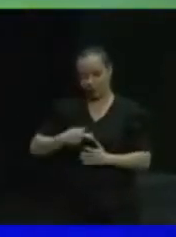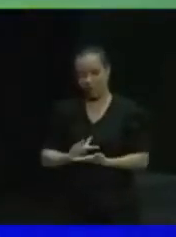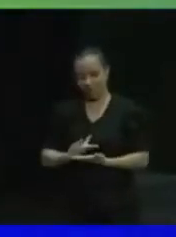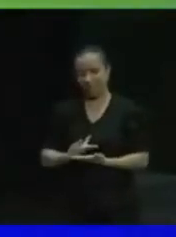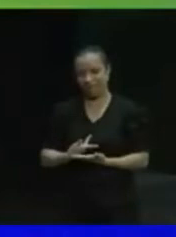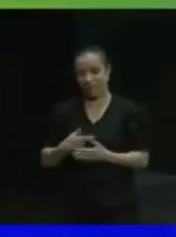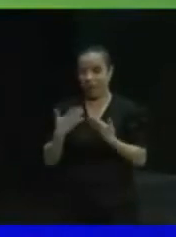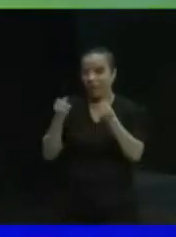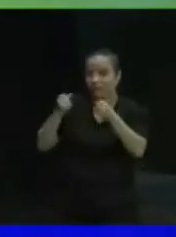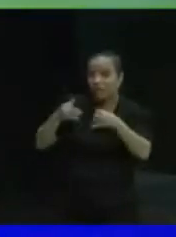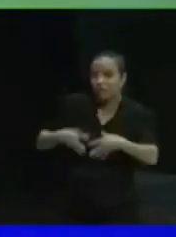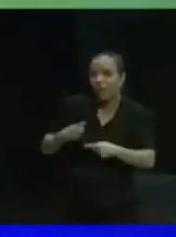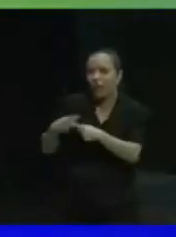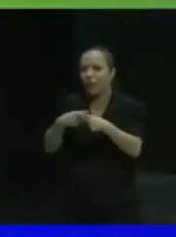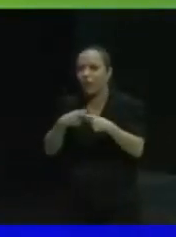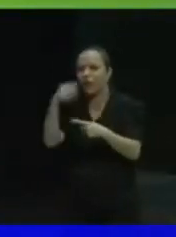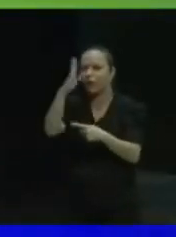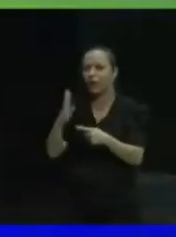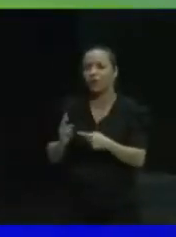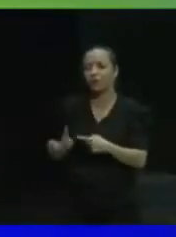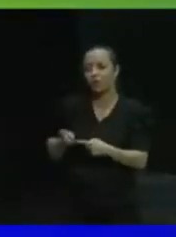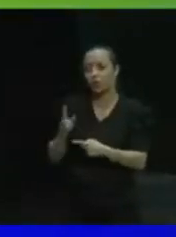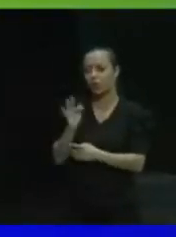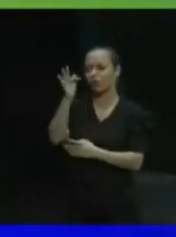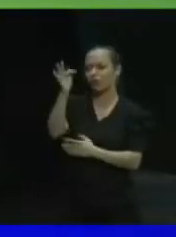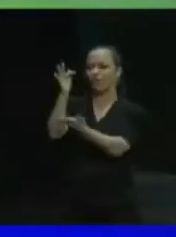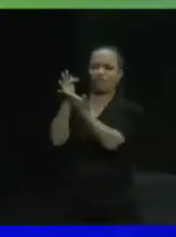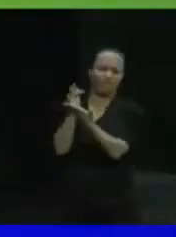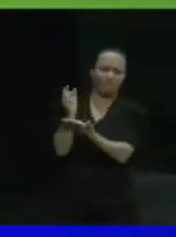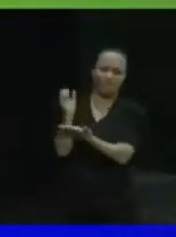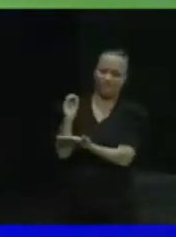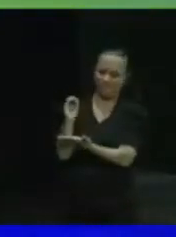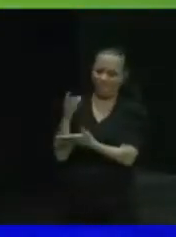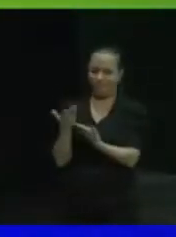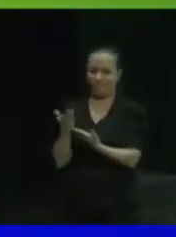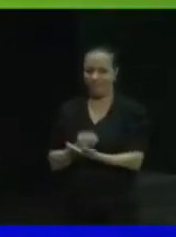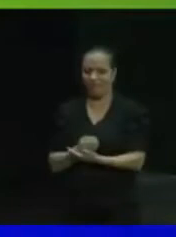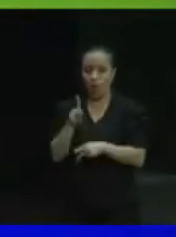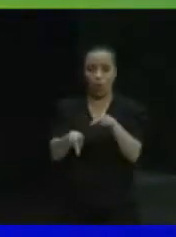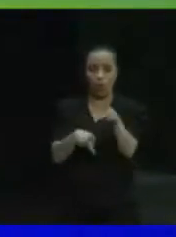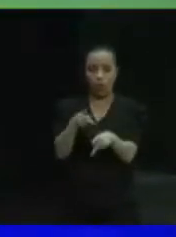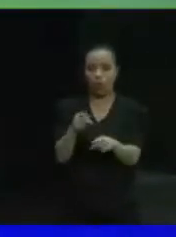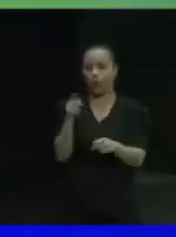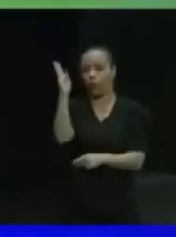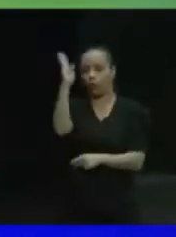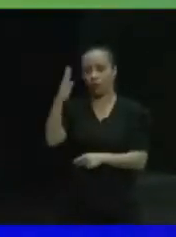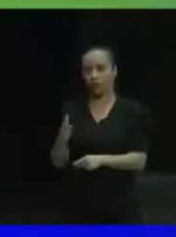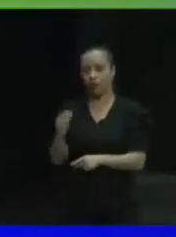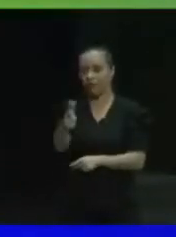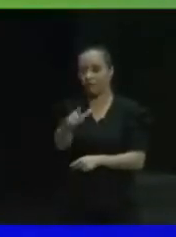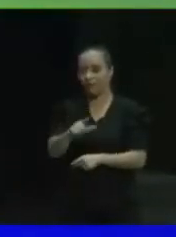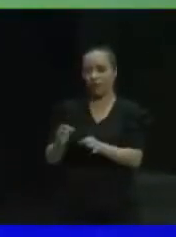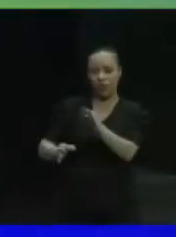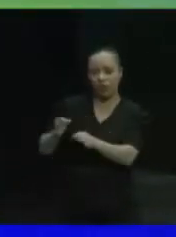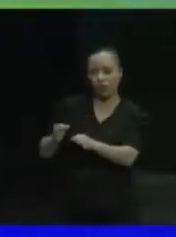porque o Brasil continua sem futuro, com o povo brasileiro sem justiça, sem